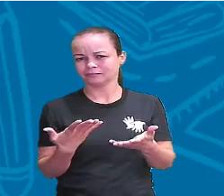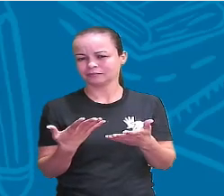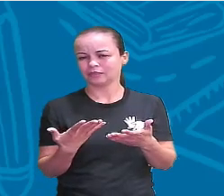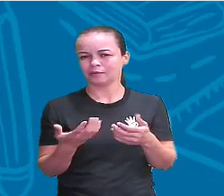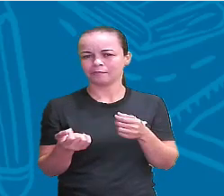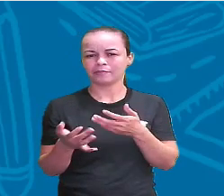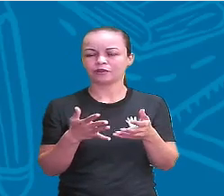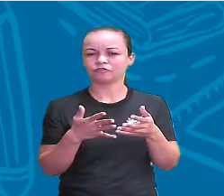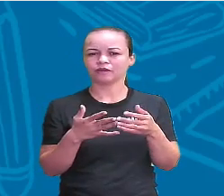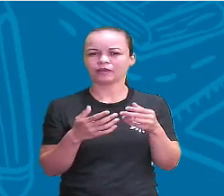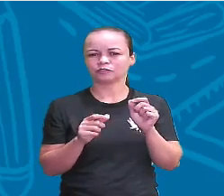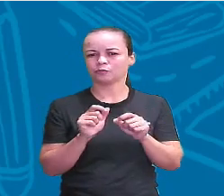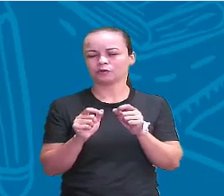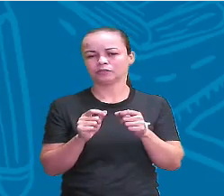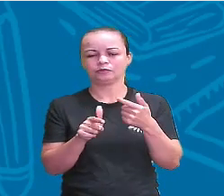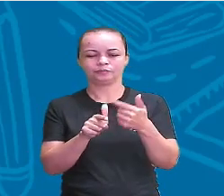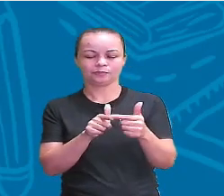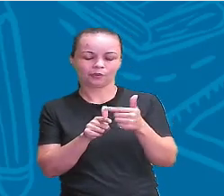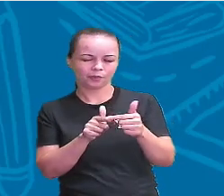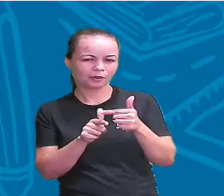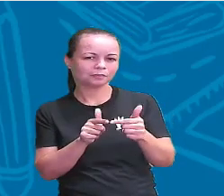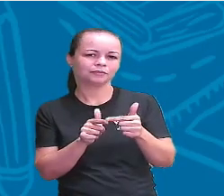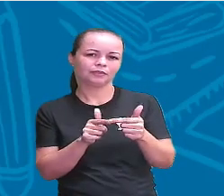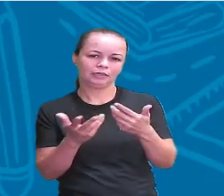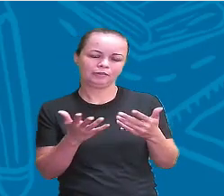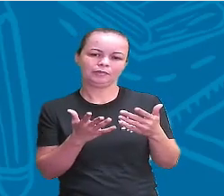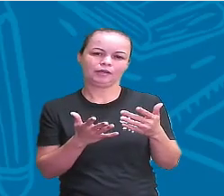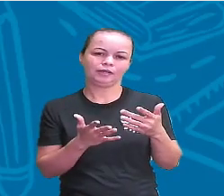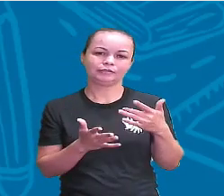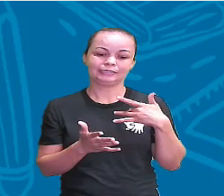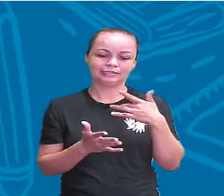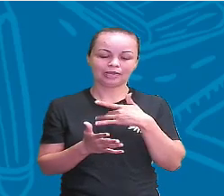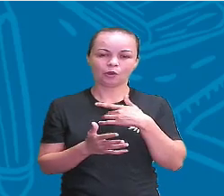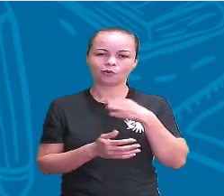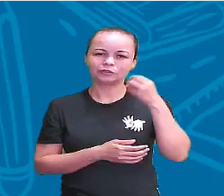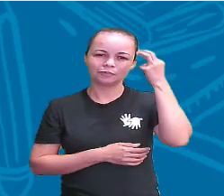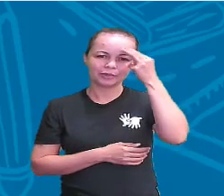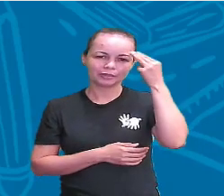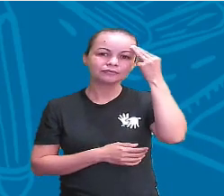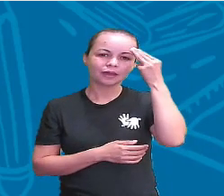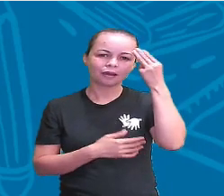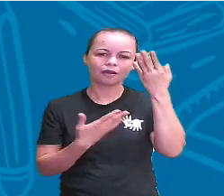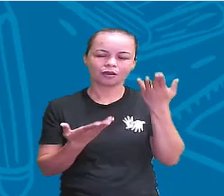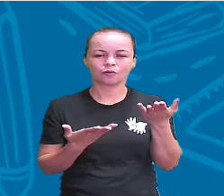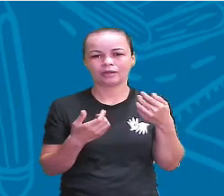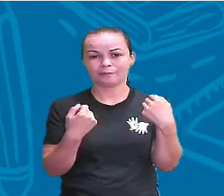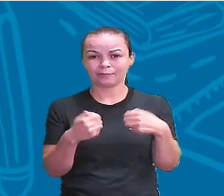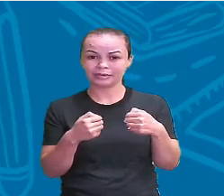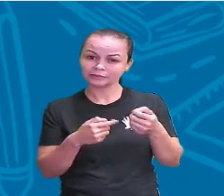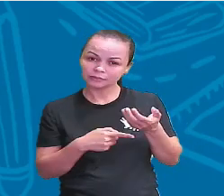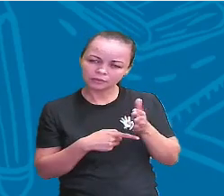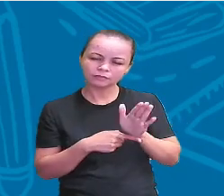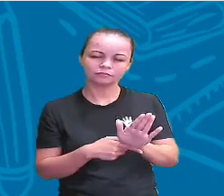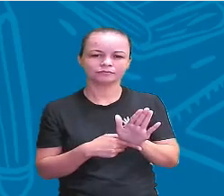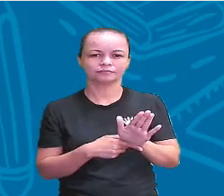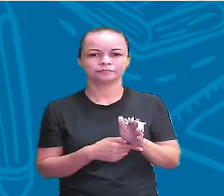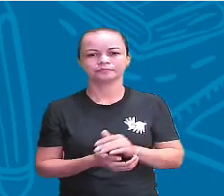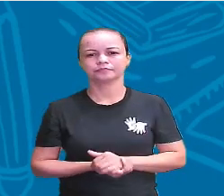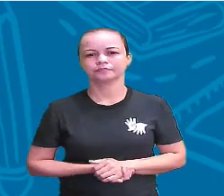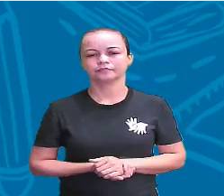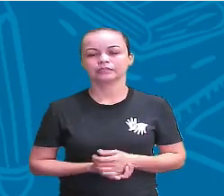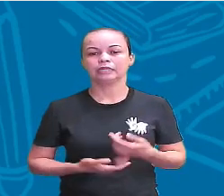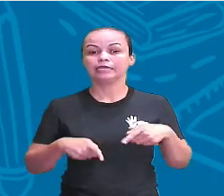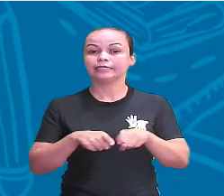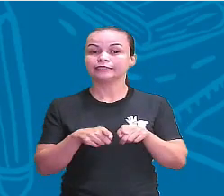no caso, dela estar passando por um problema, né, de saúde mental mesmo, né? Ela está precisando de ajuda. E também